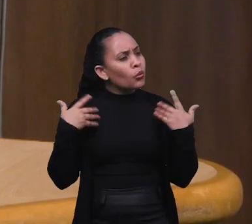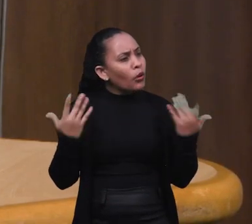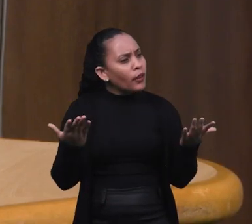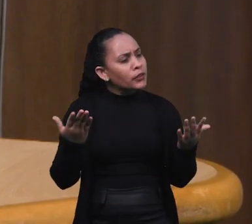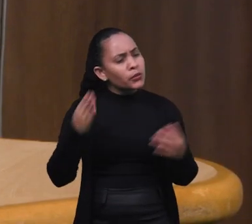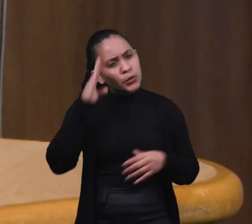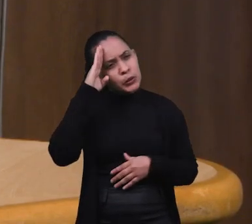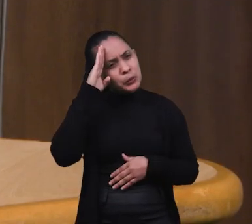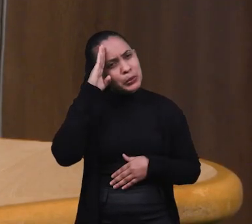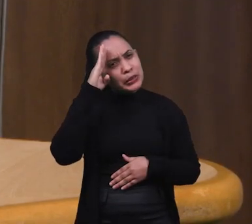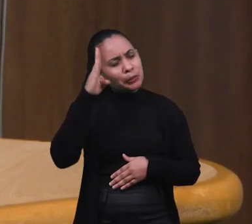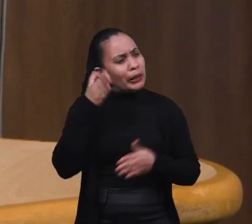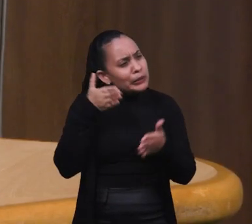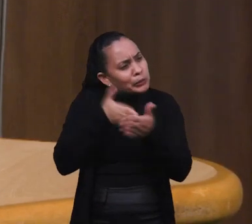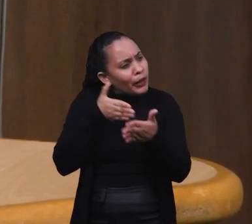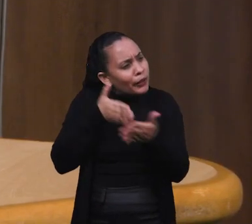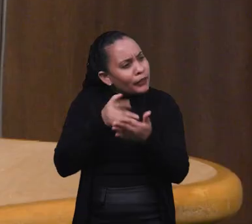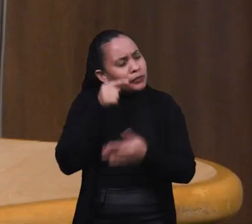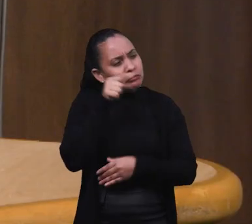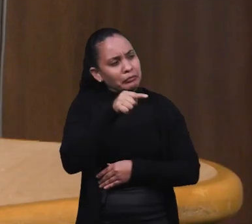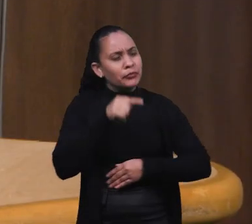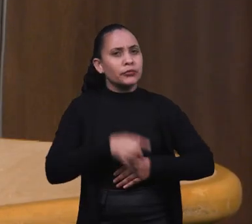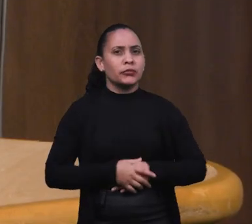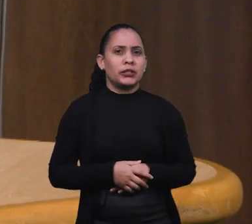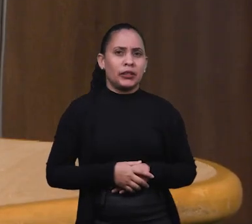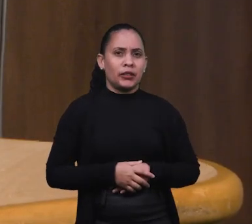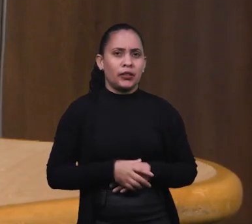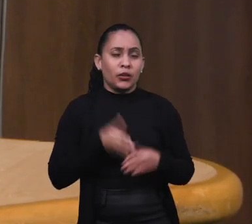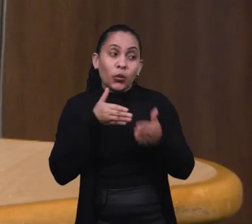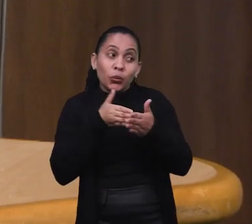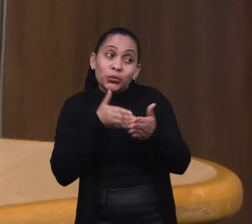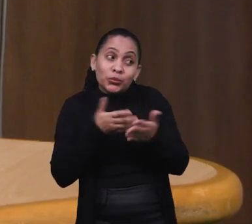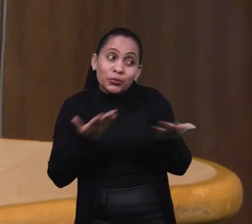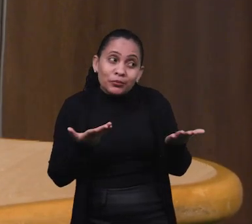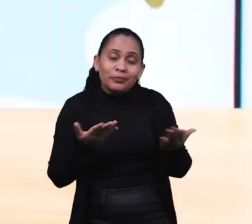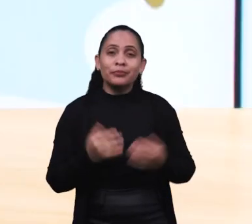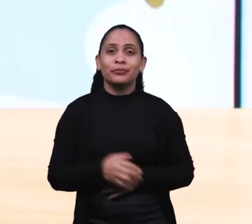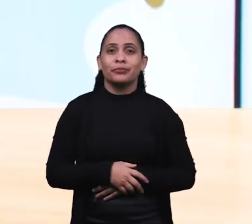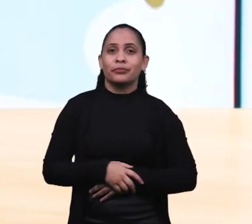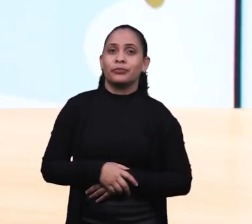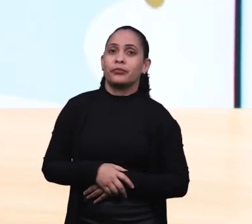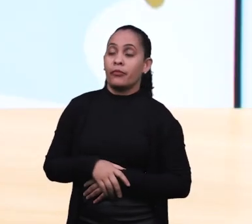os principais, né, obstáculos que você enfrenta.